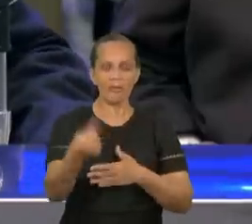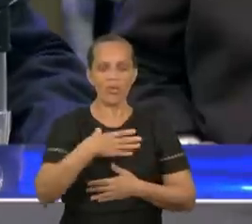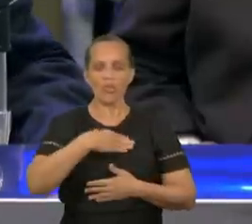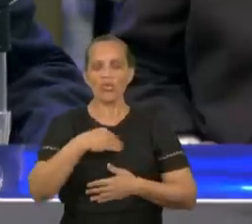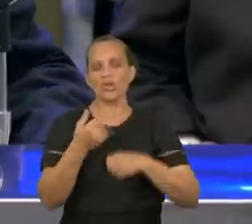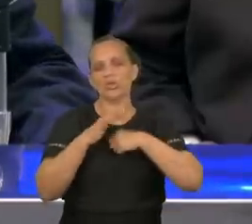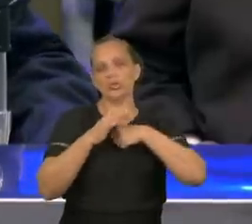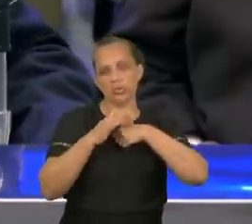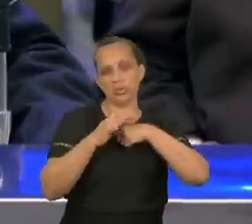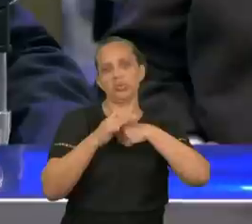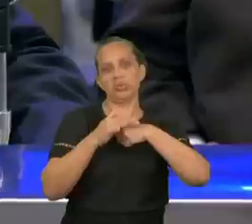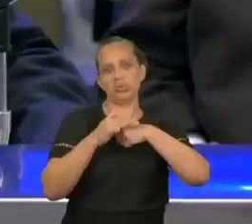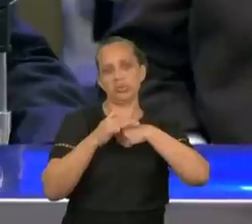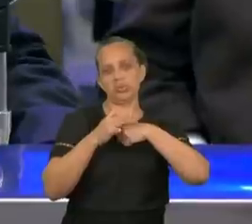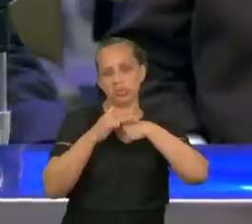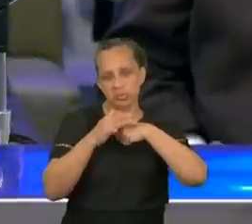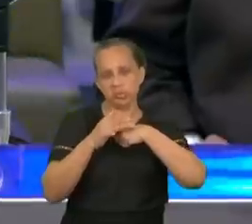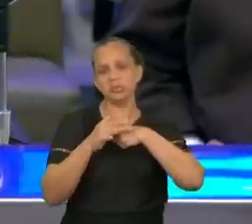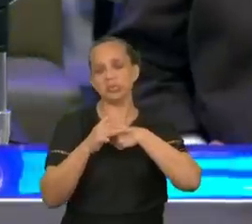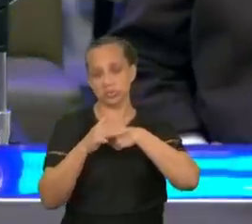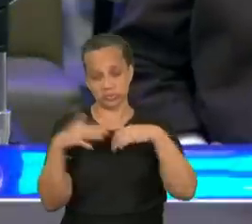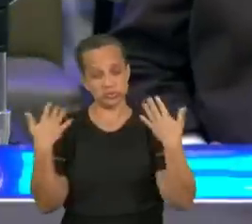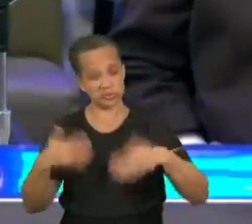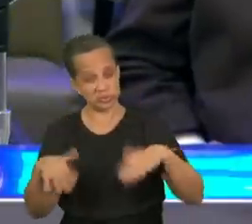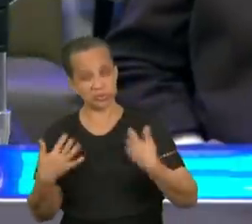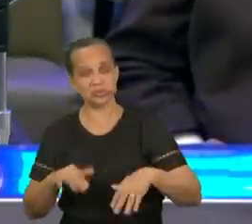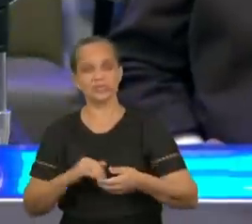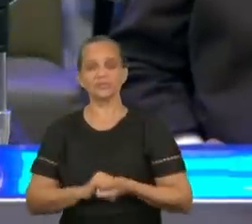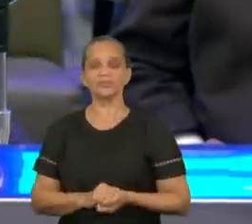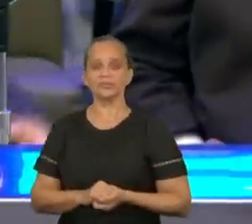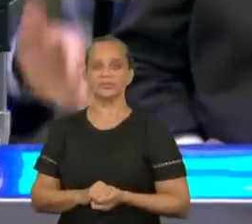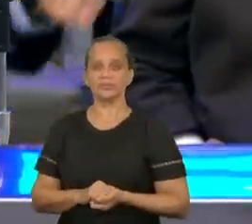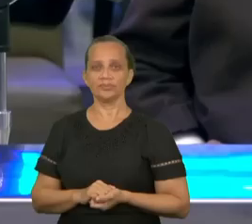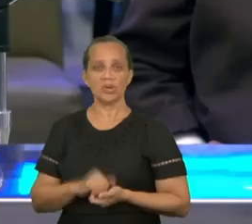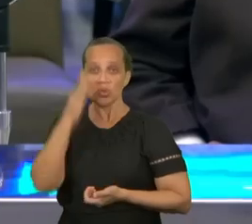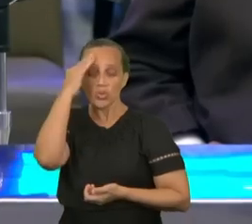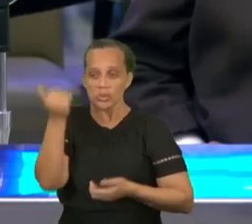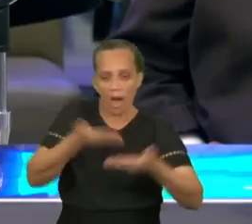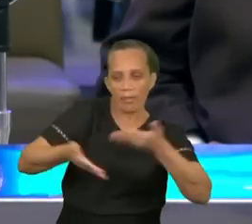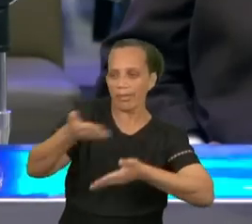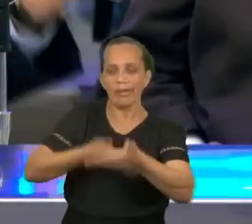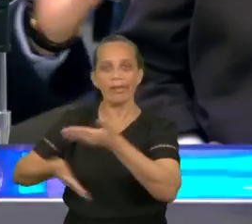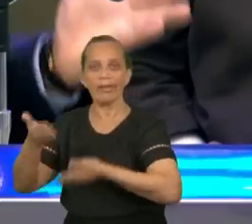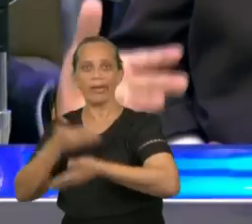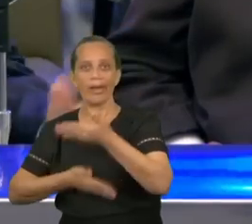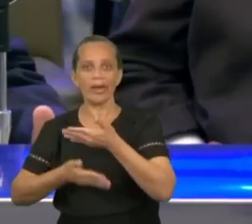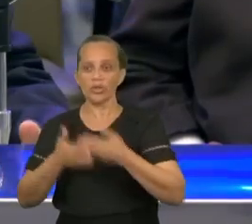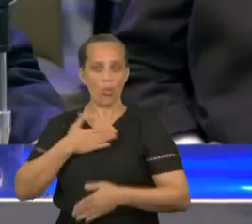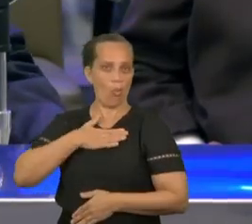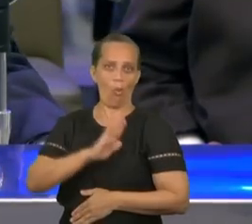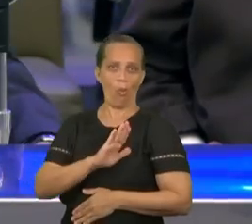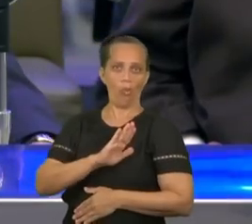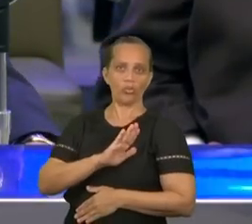doente enfermo irmão viu enfermo não sabe interagir é antissocial